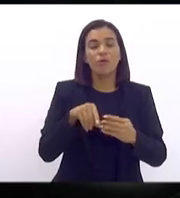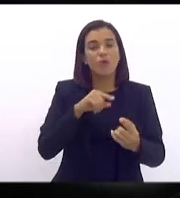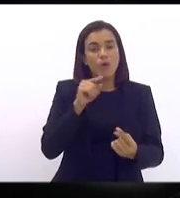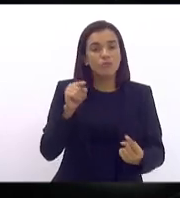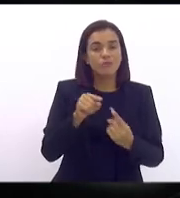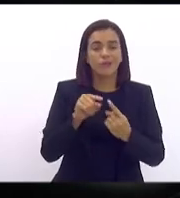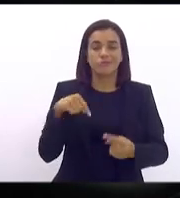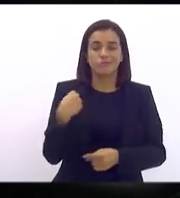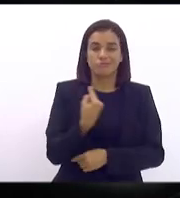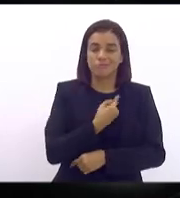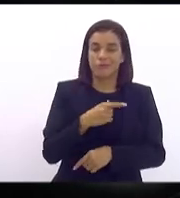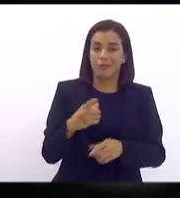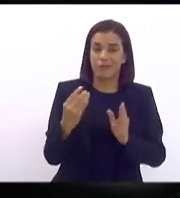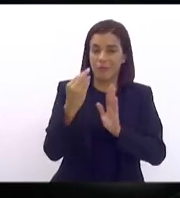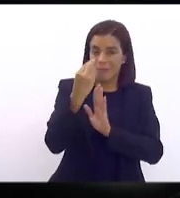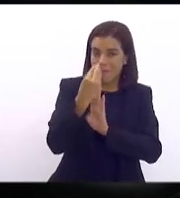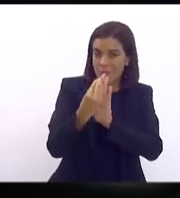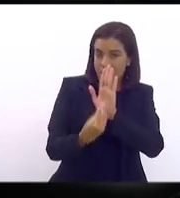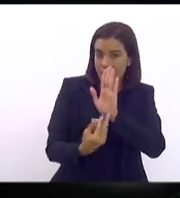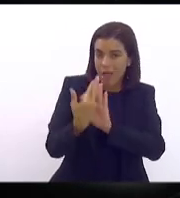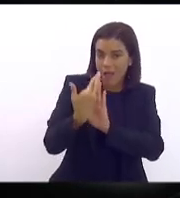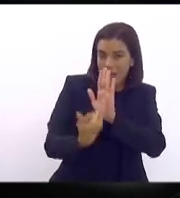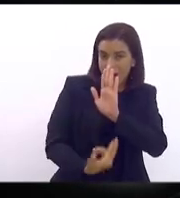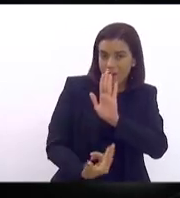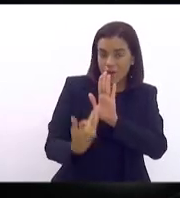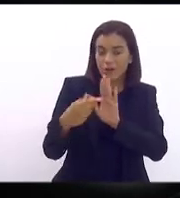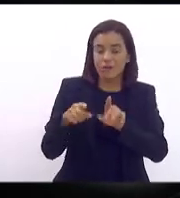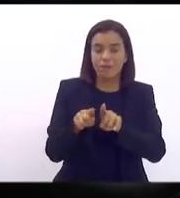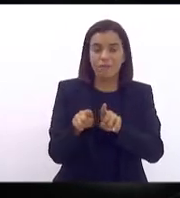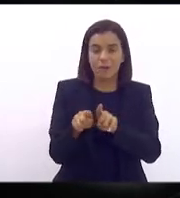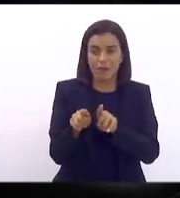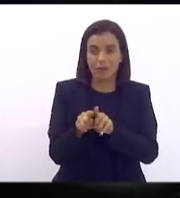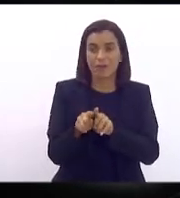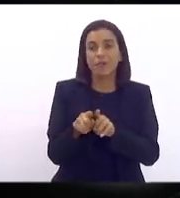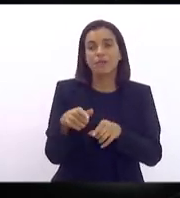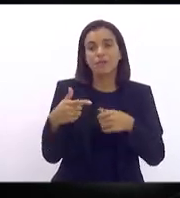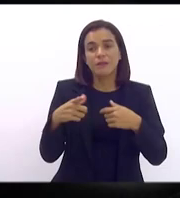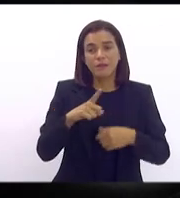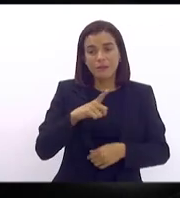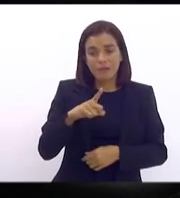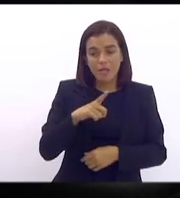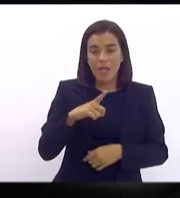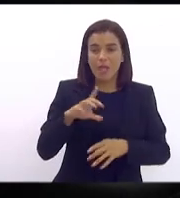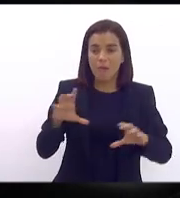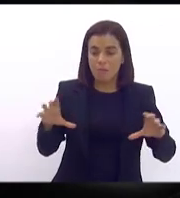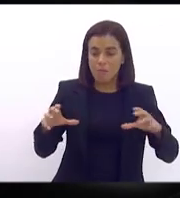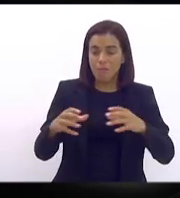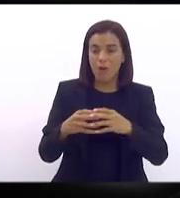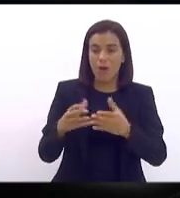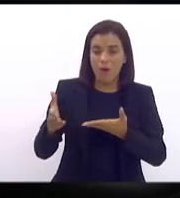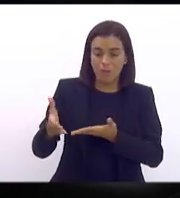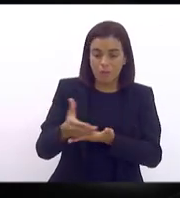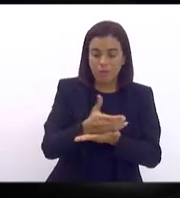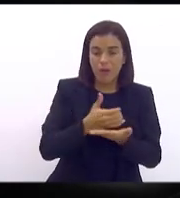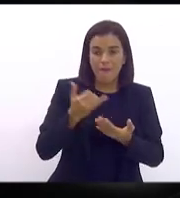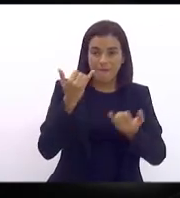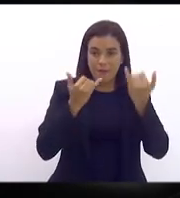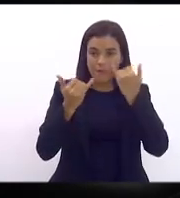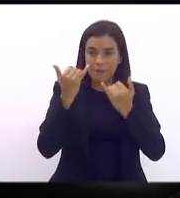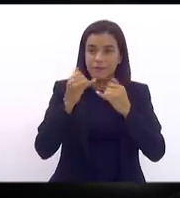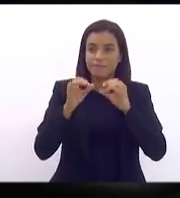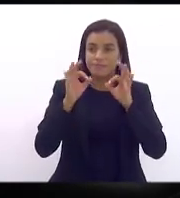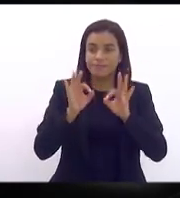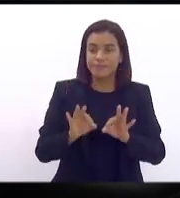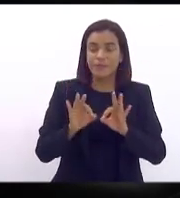possamos, inclusive, ter um relatório mais completo e que tenha ouvido todas as partes do processo e que, conjuntamente, o Poder Legislativo do Estado do